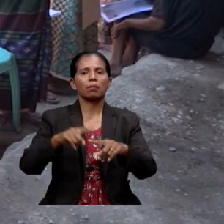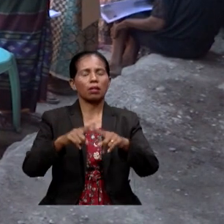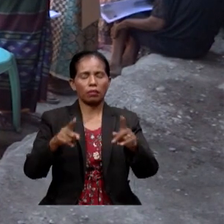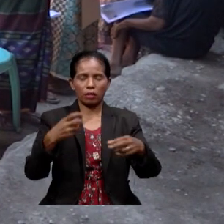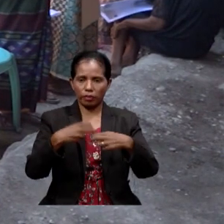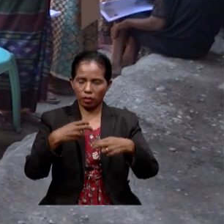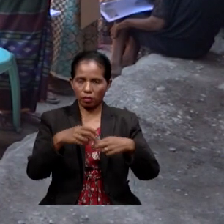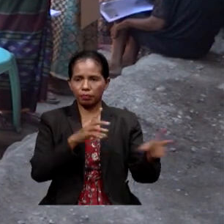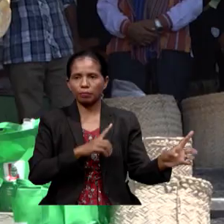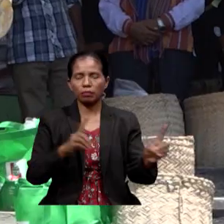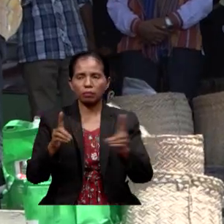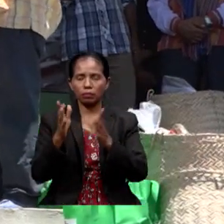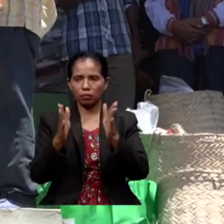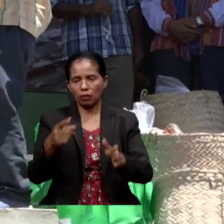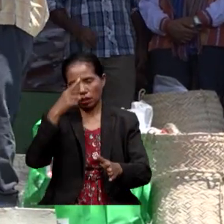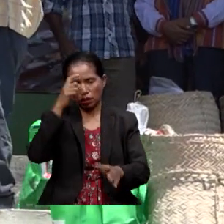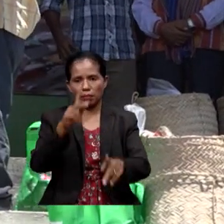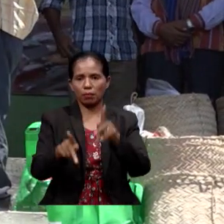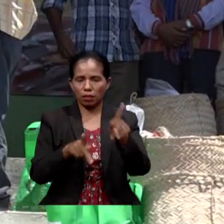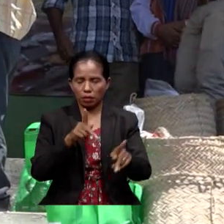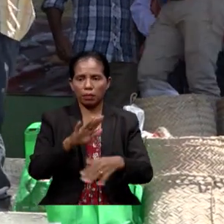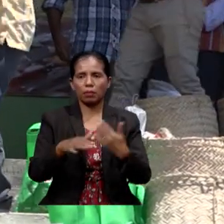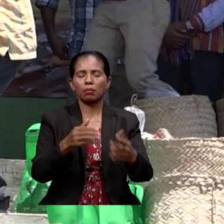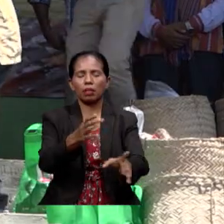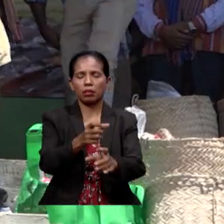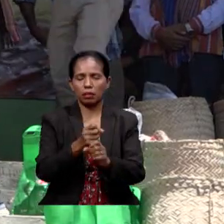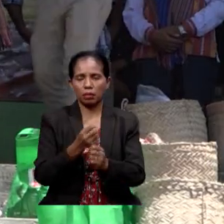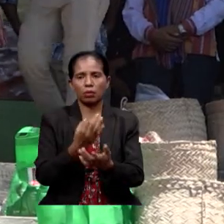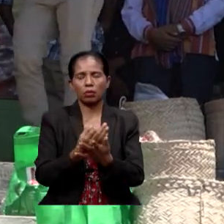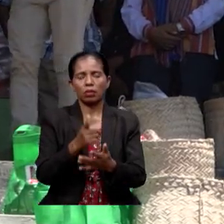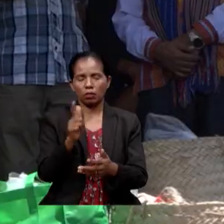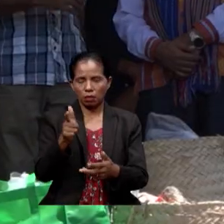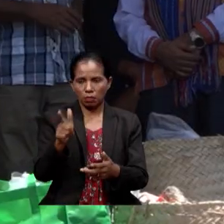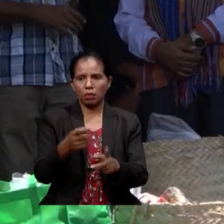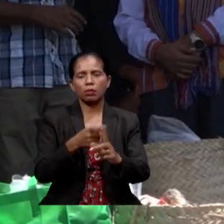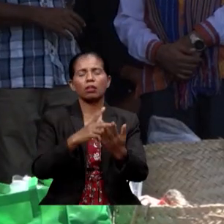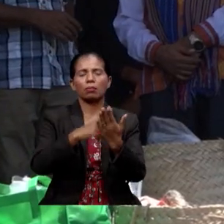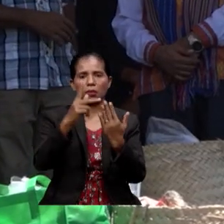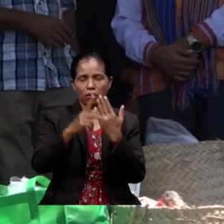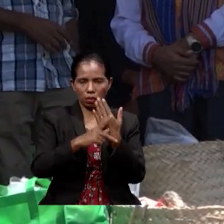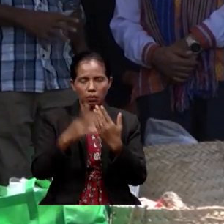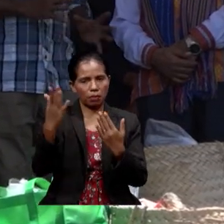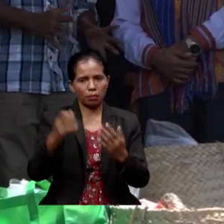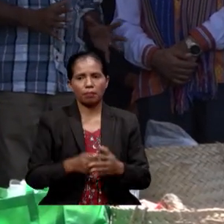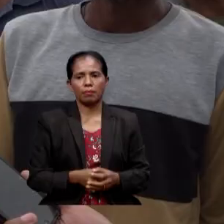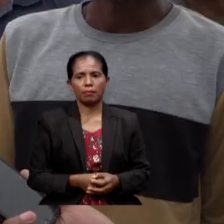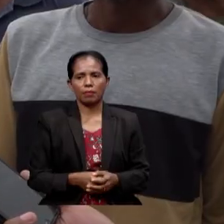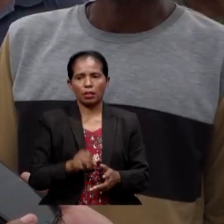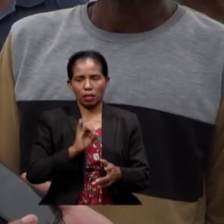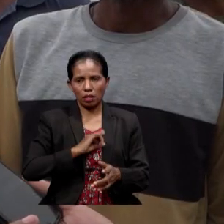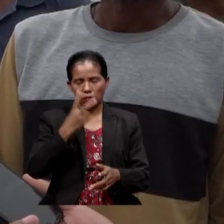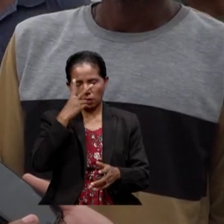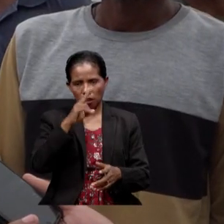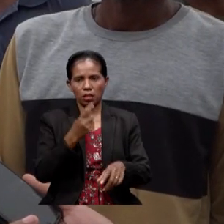usi implementador Sira, tamba kada komunidade belesimu de dolar ruanulu usi programa refere. Di haore situasão